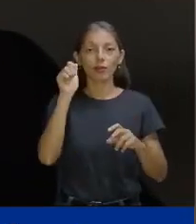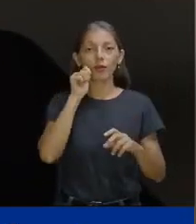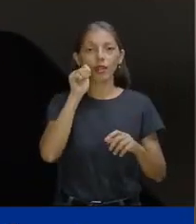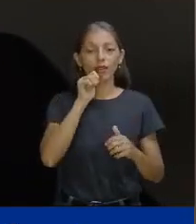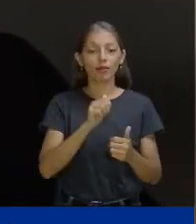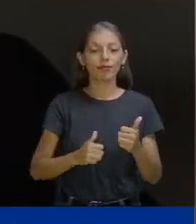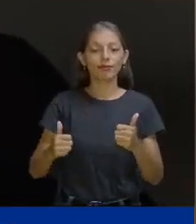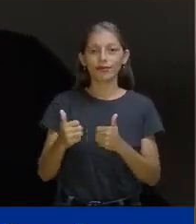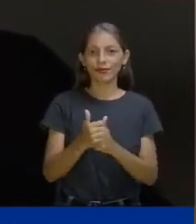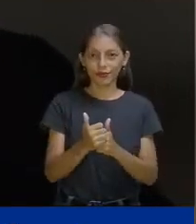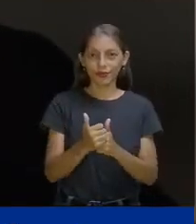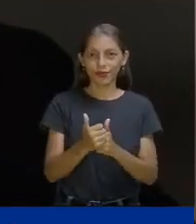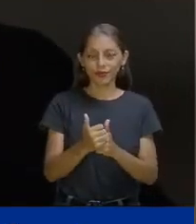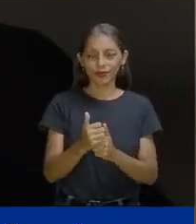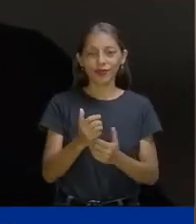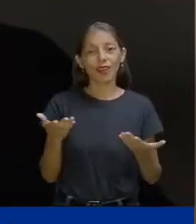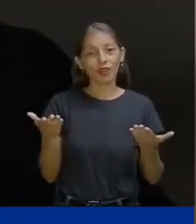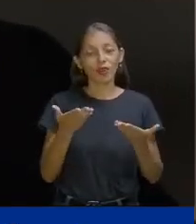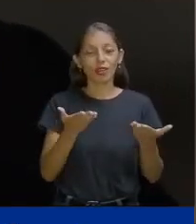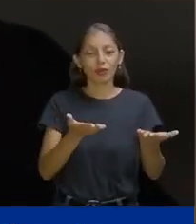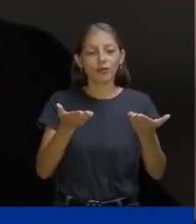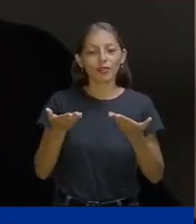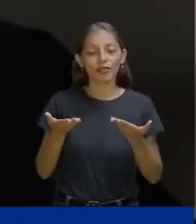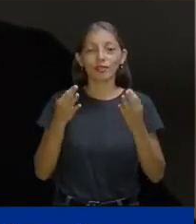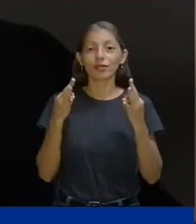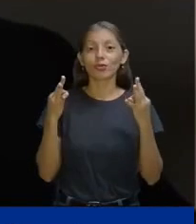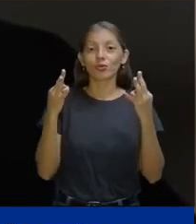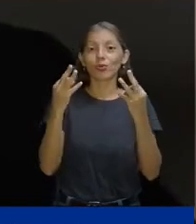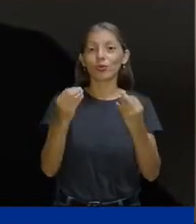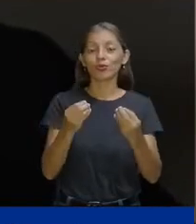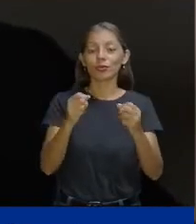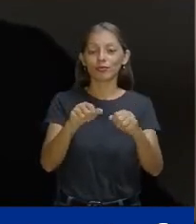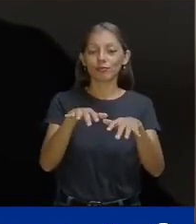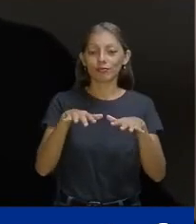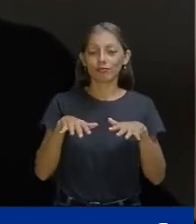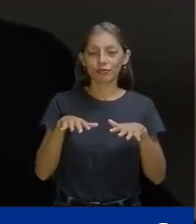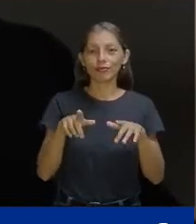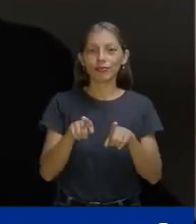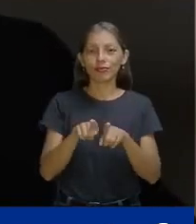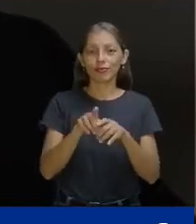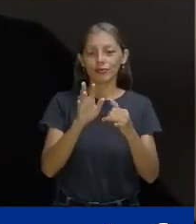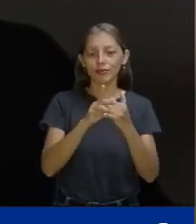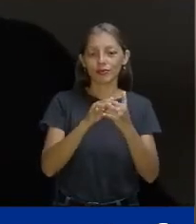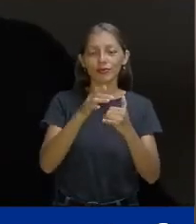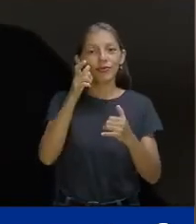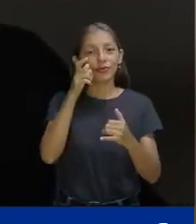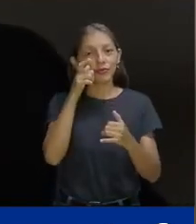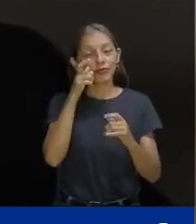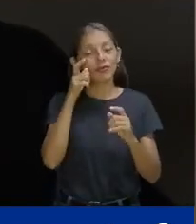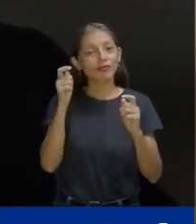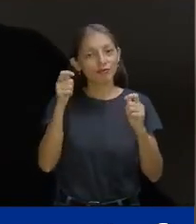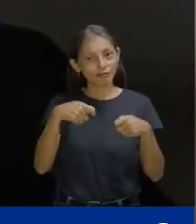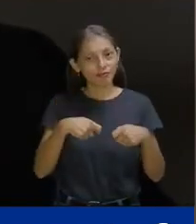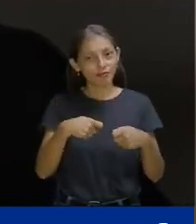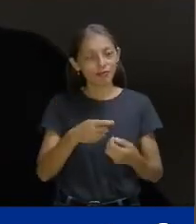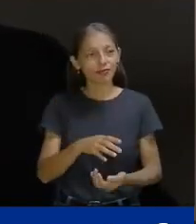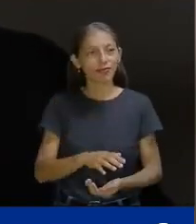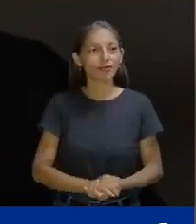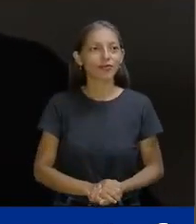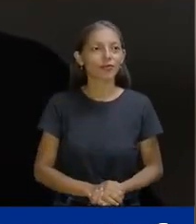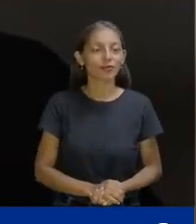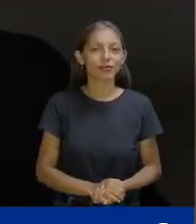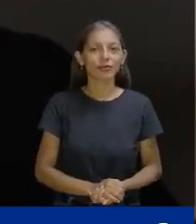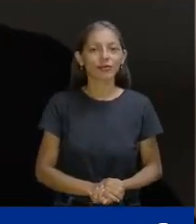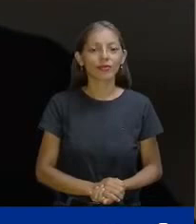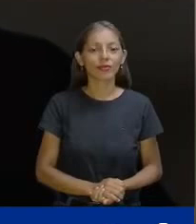já deixar esse convite a todos nós, né, especialmente a todos vocês que estão presencialmente,